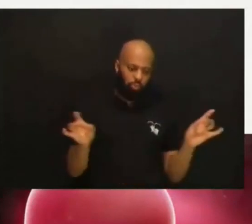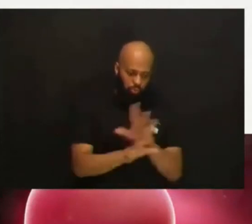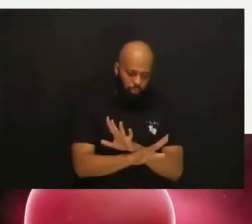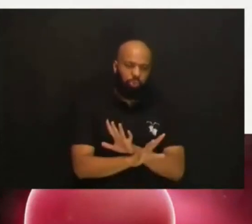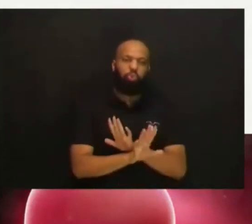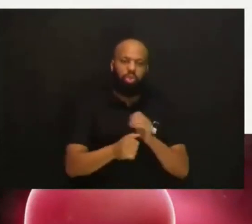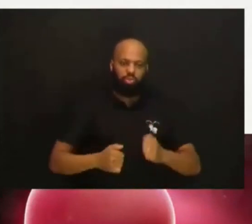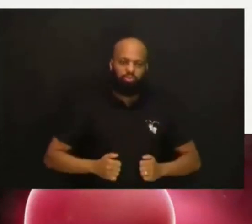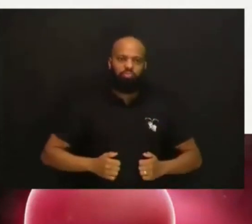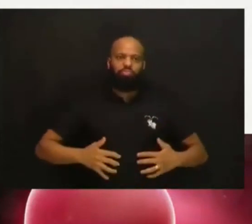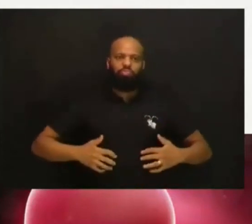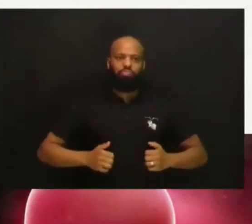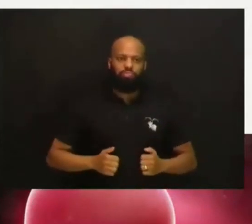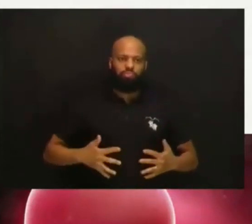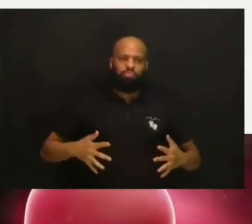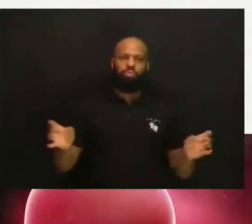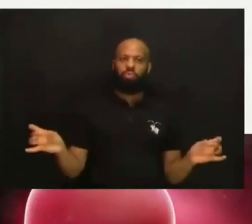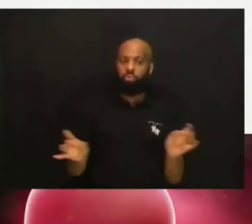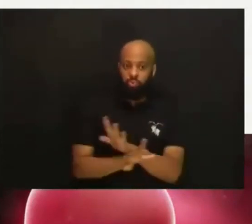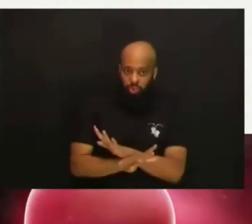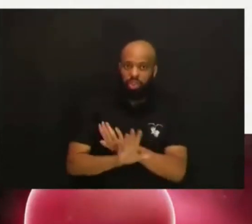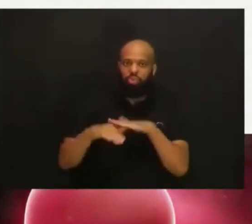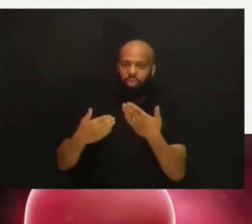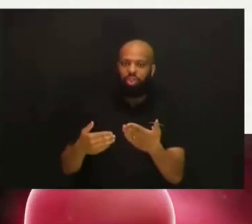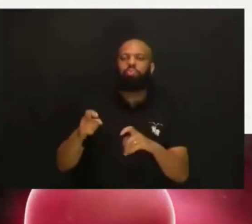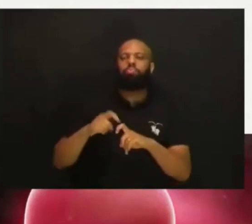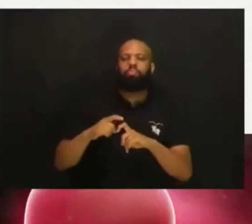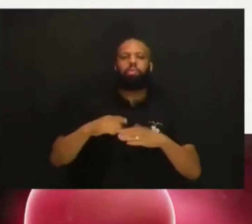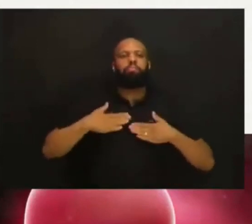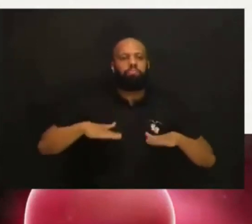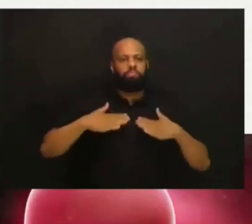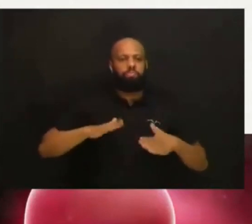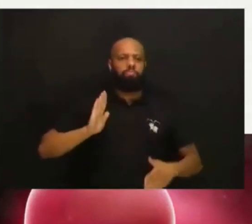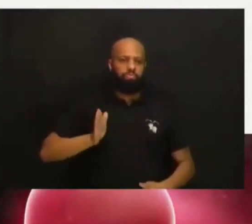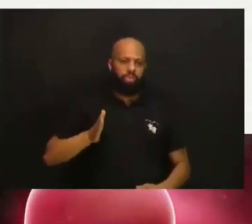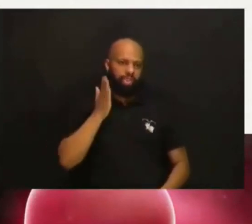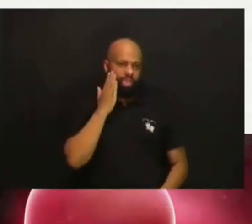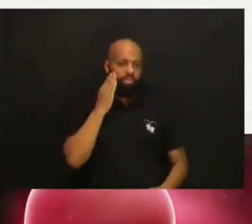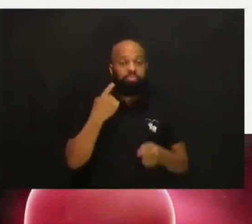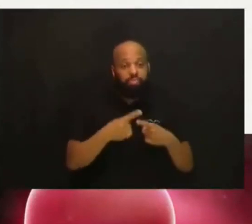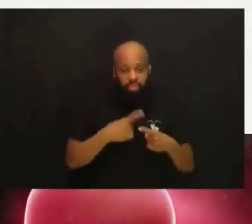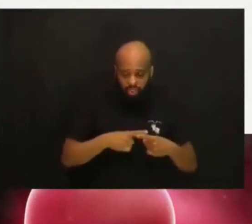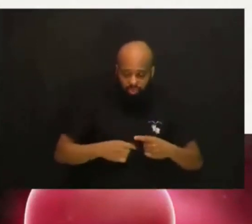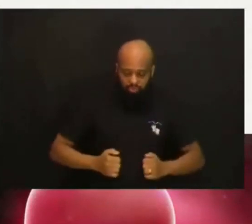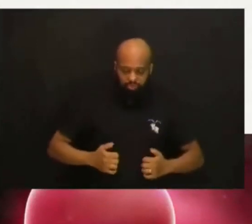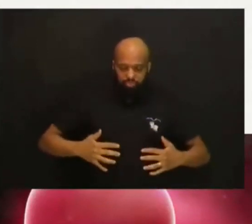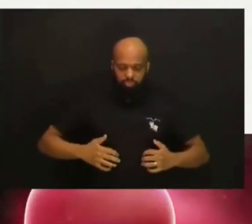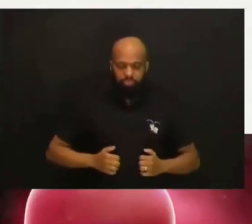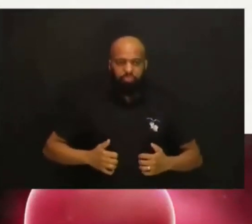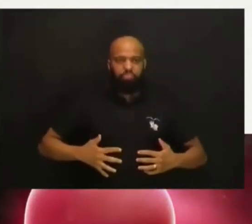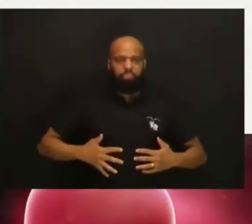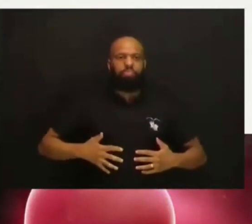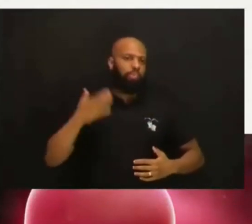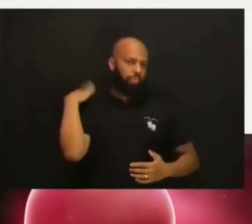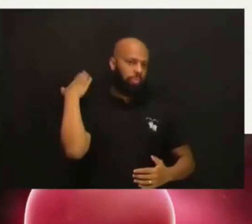maturidade pulmonar, o obstetra respira com mais tranquilidade, né? E esse pulmão vai começar a produzir uma substância muito